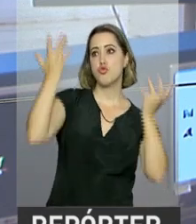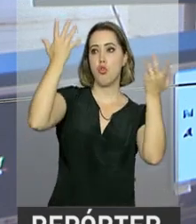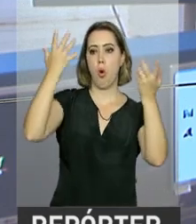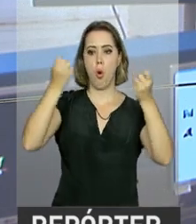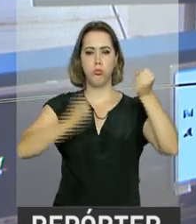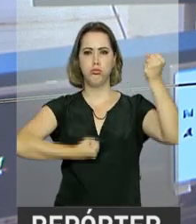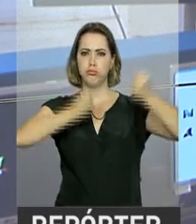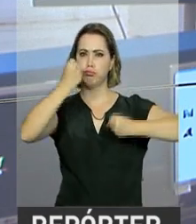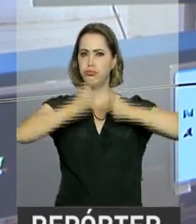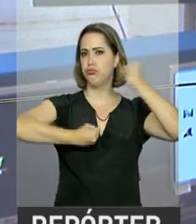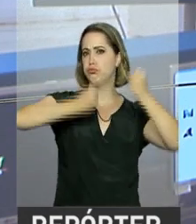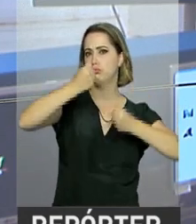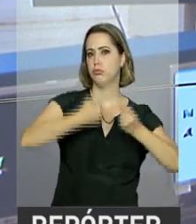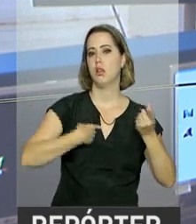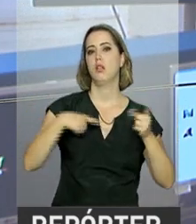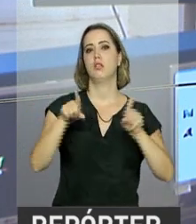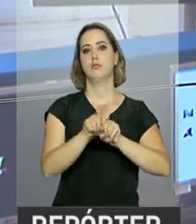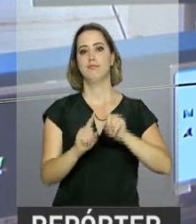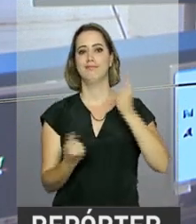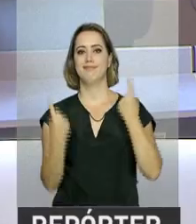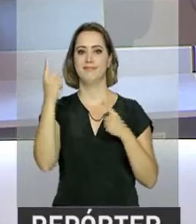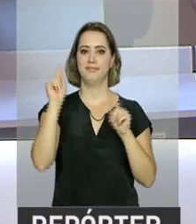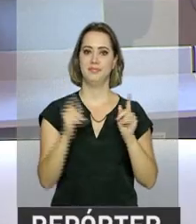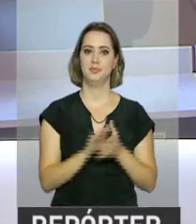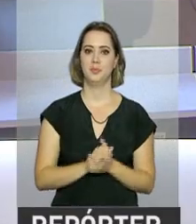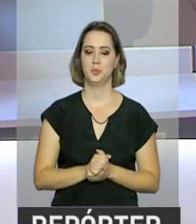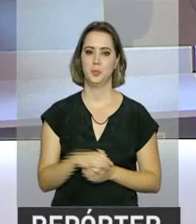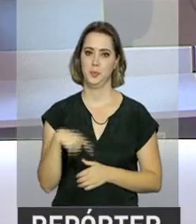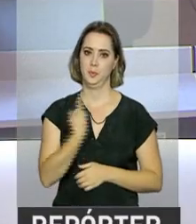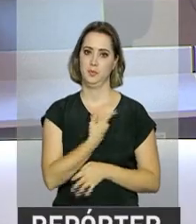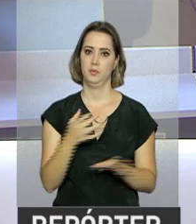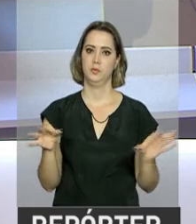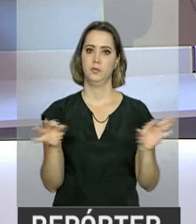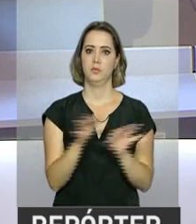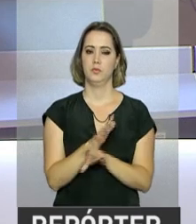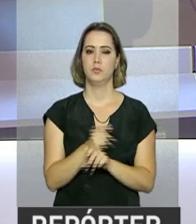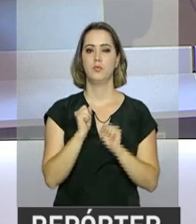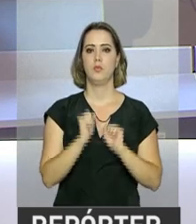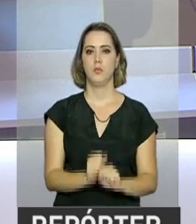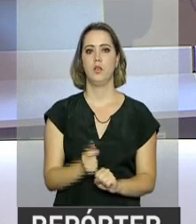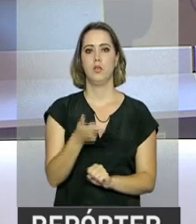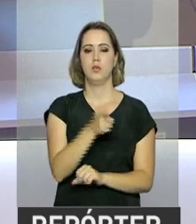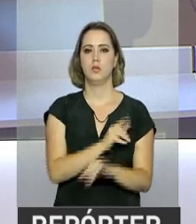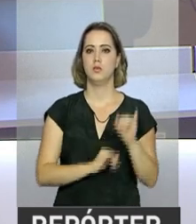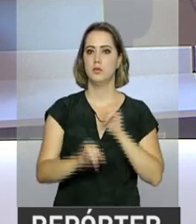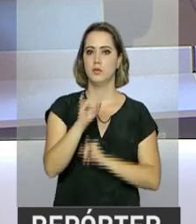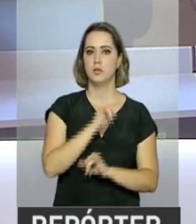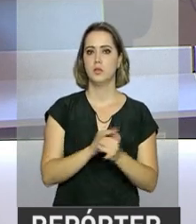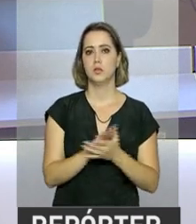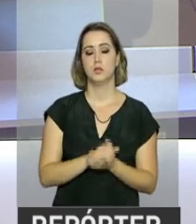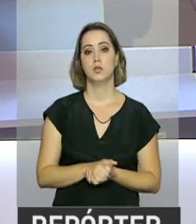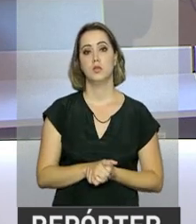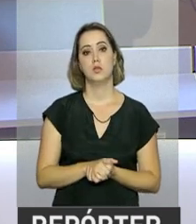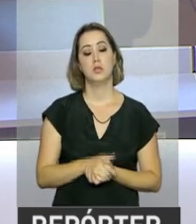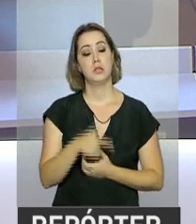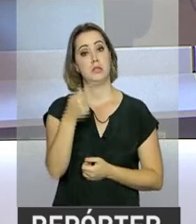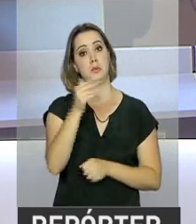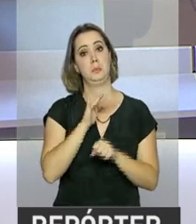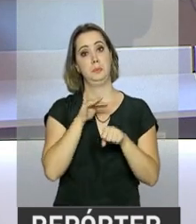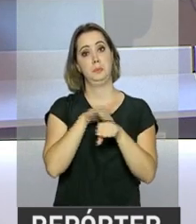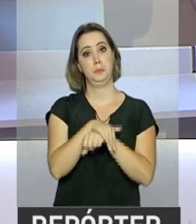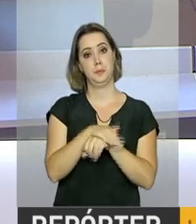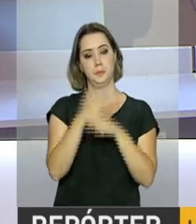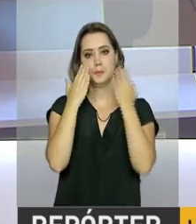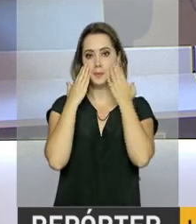veículos usados nas festas de Carnaval nós ficamos por aqui podemos voltar a qualquer momento com outras informações ou às